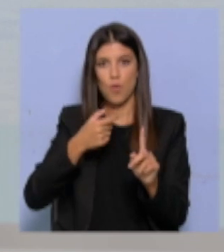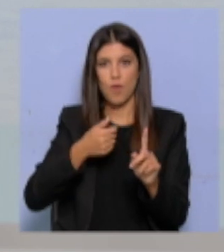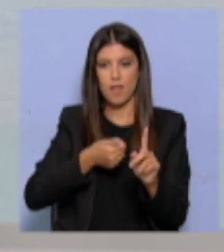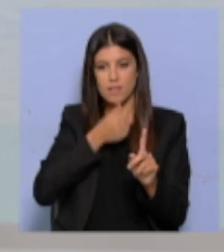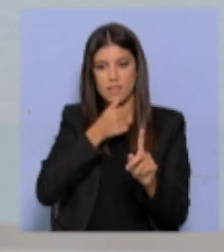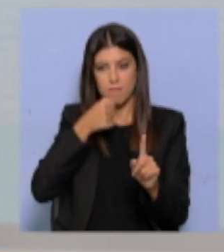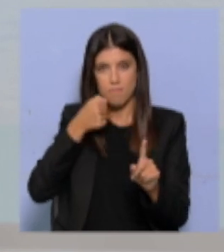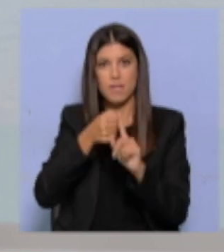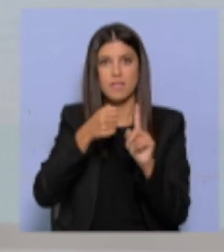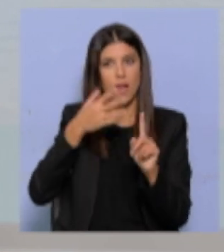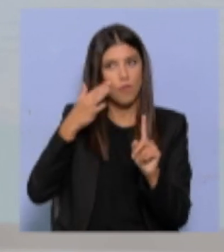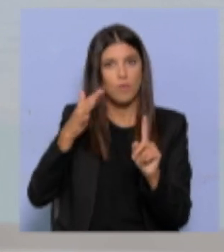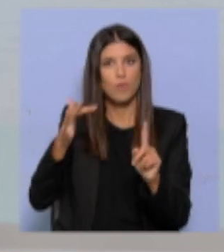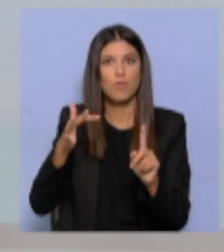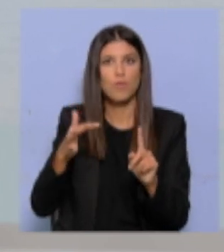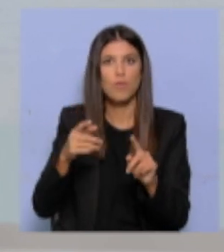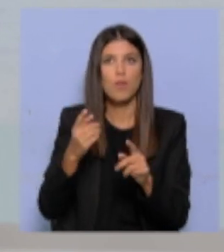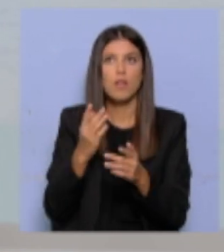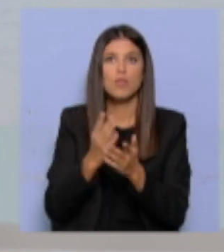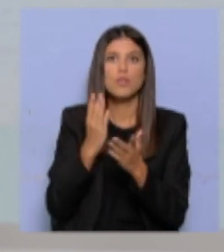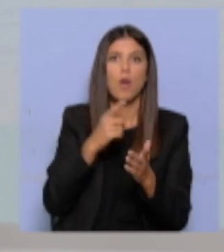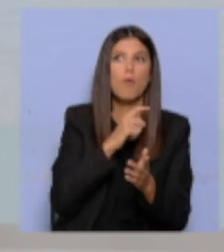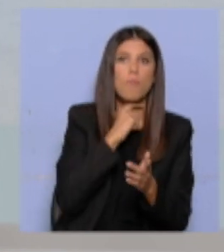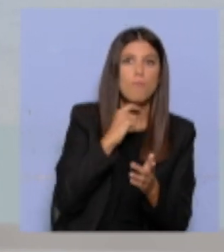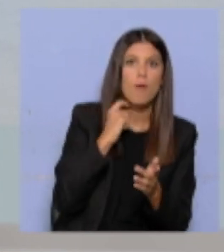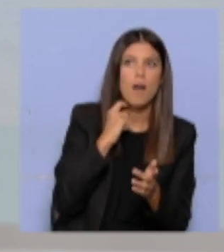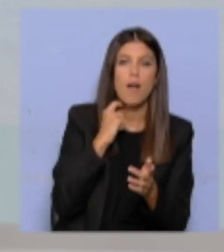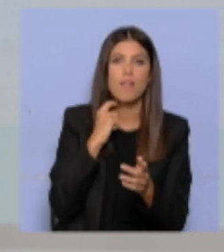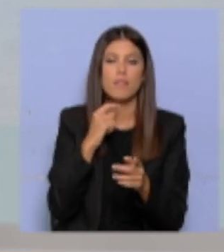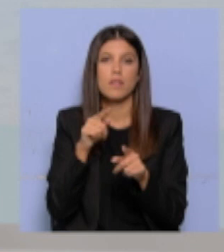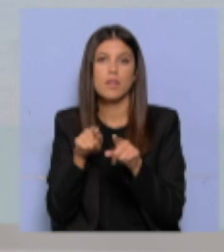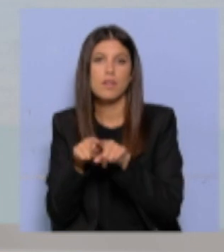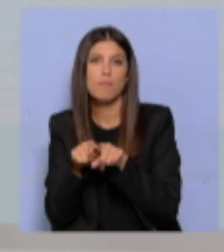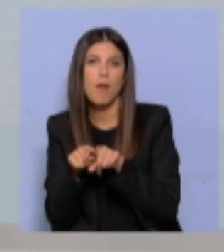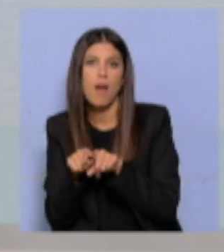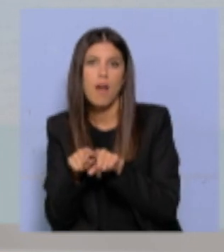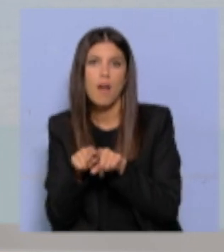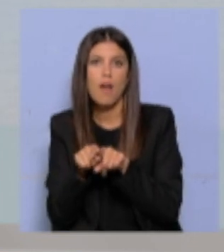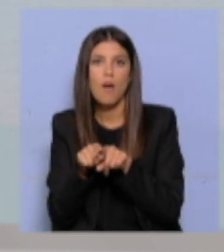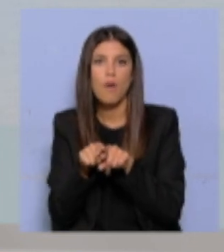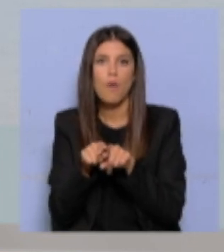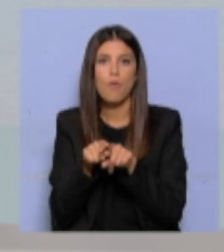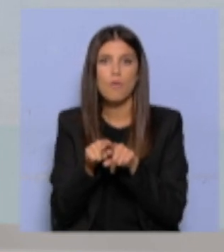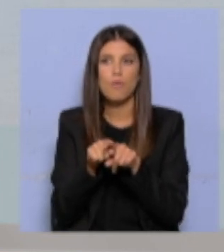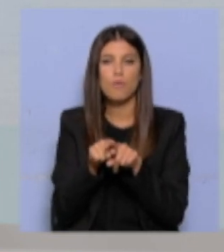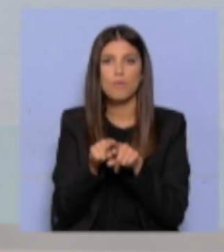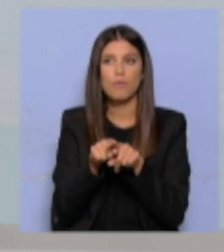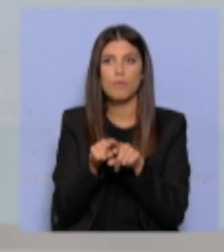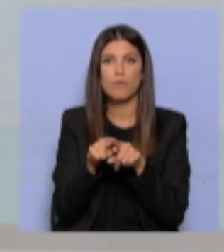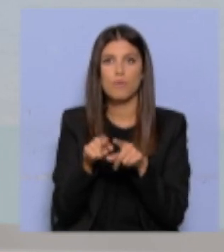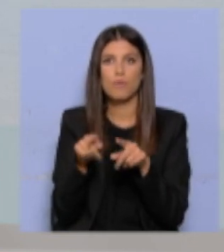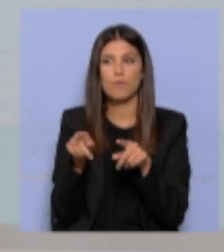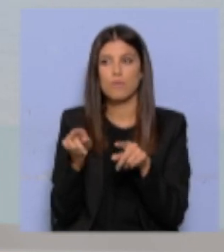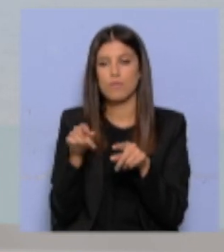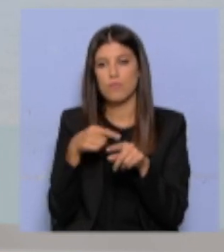só aquele, o padre ou o irmão que se consagram por toda a vida e que